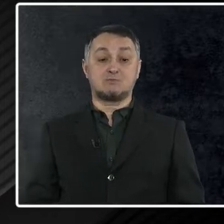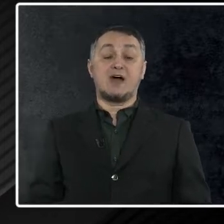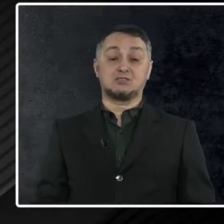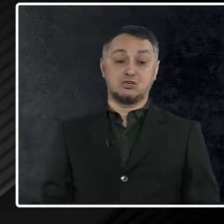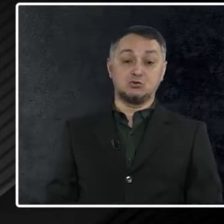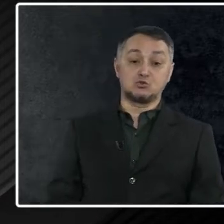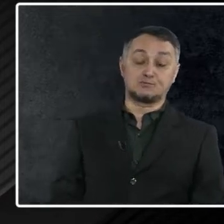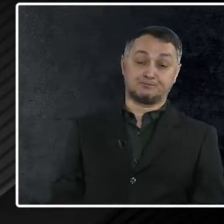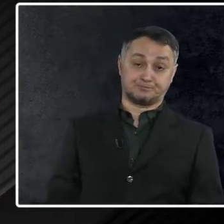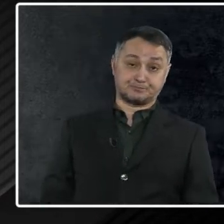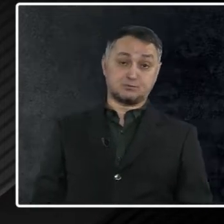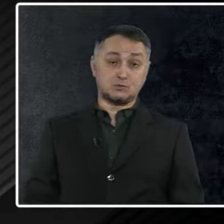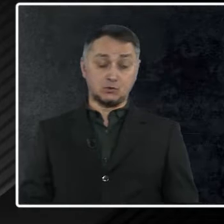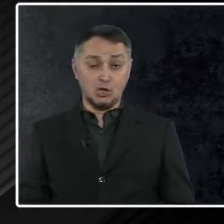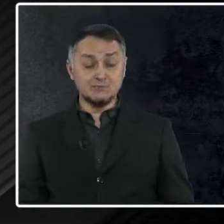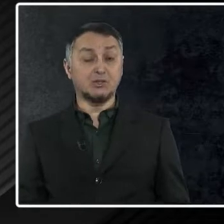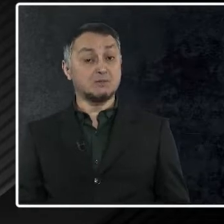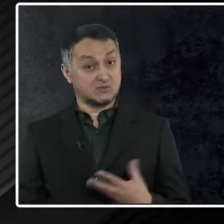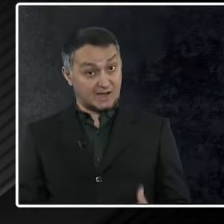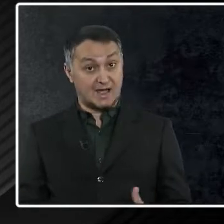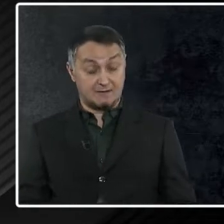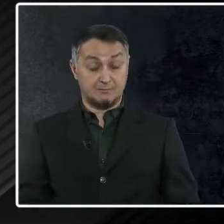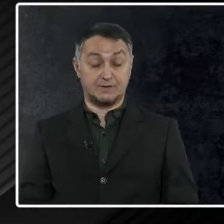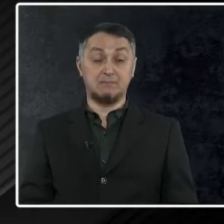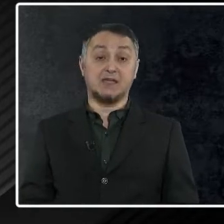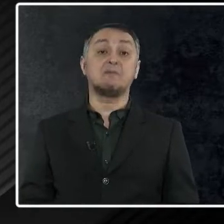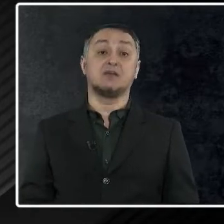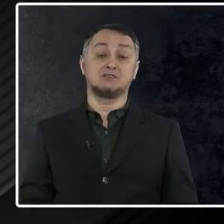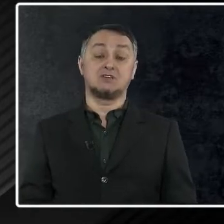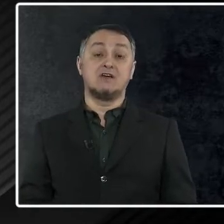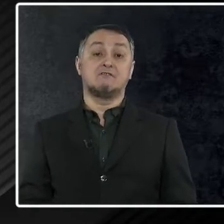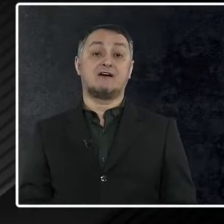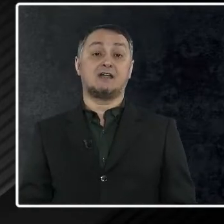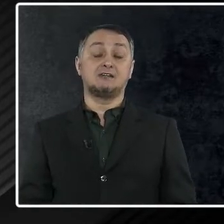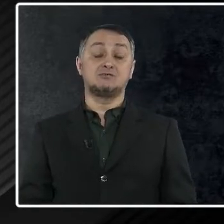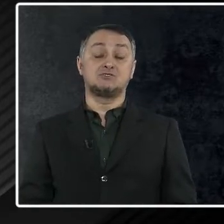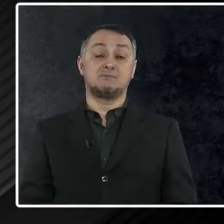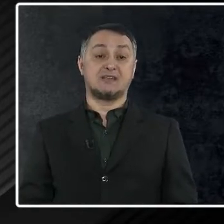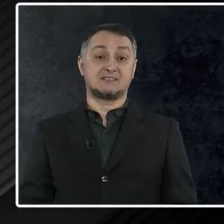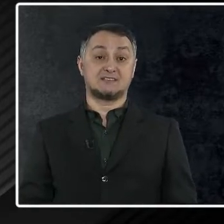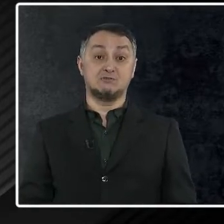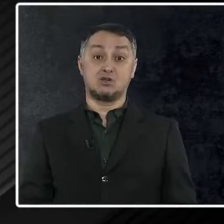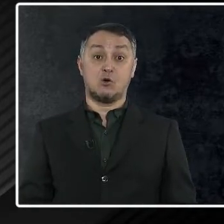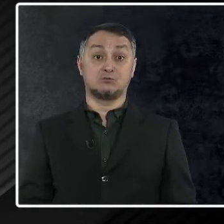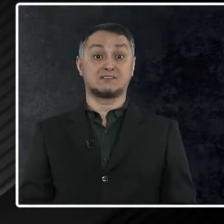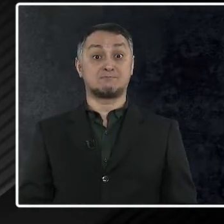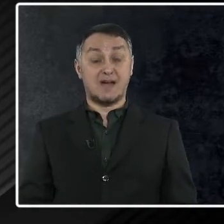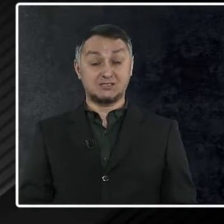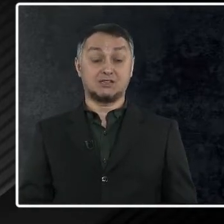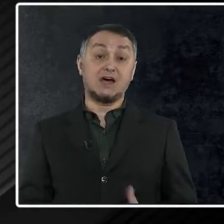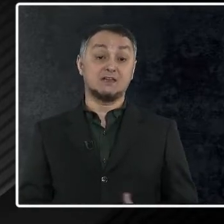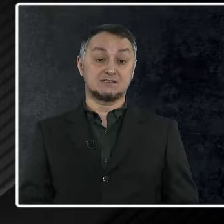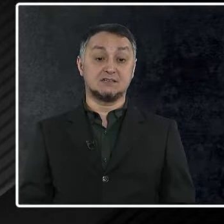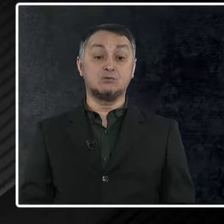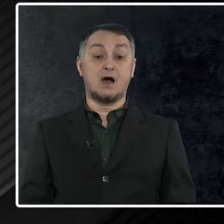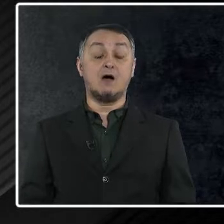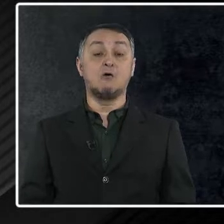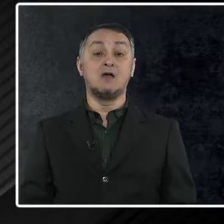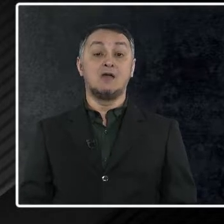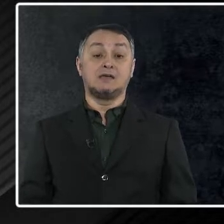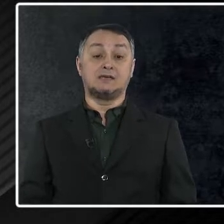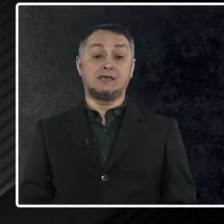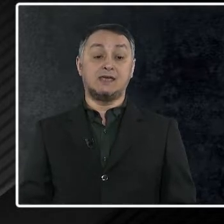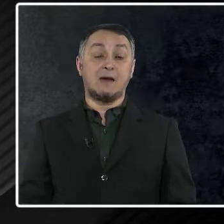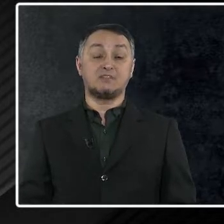custeio dos partidos, nós podemos falar, primeiramente, falando de prestação de contas partidárias